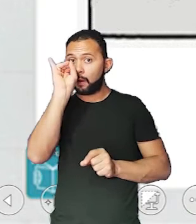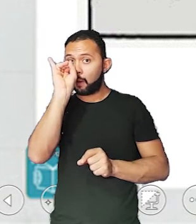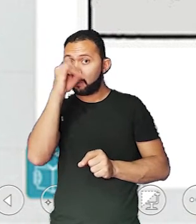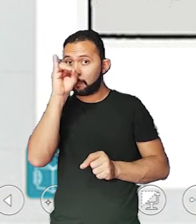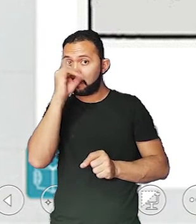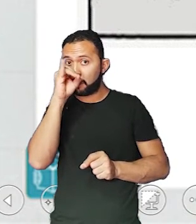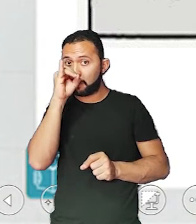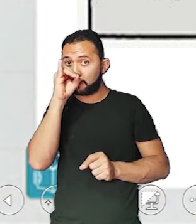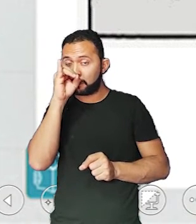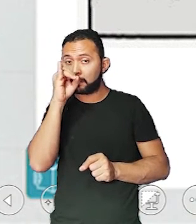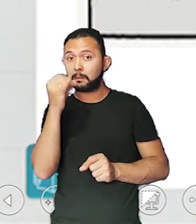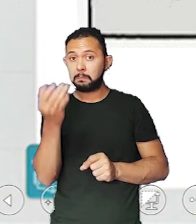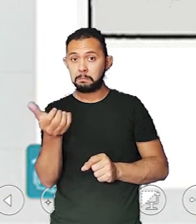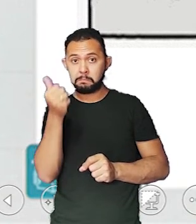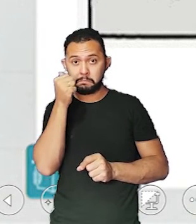né,